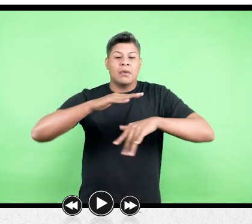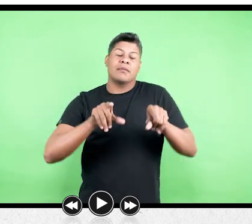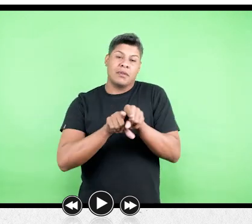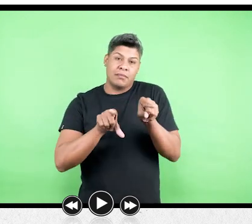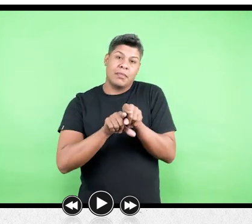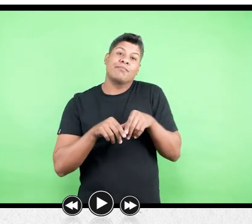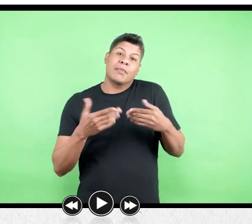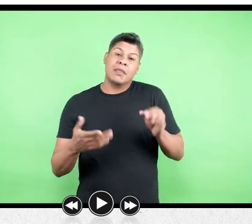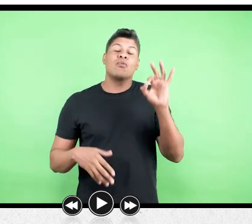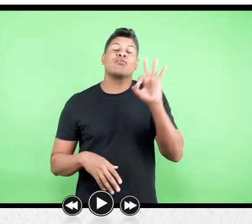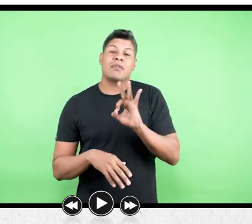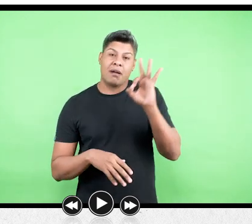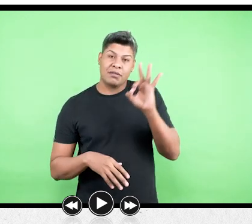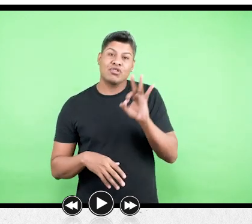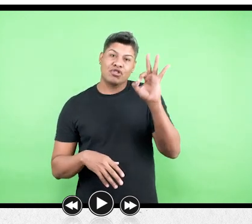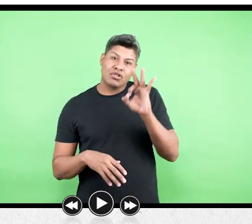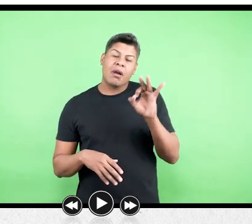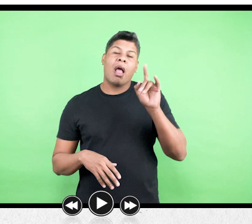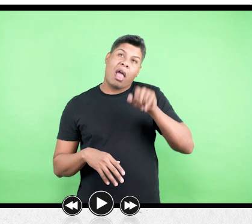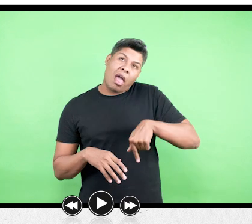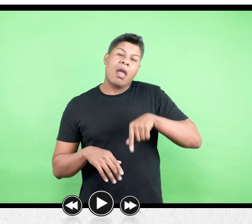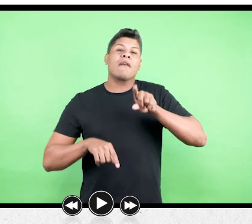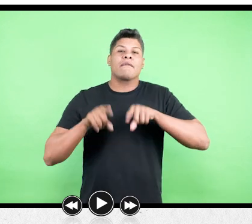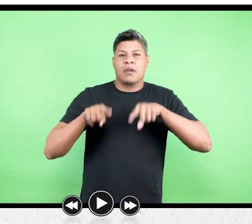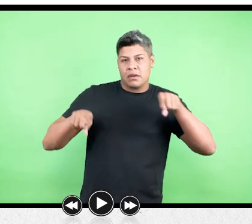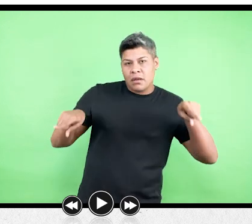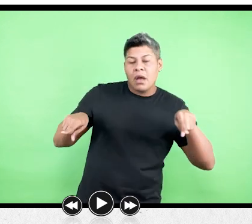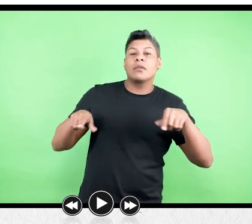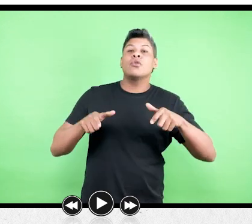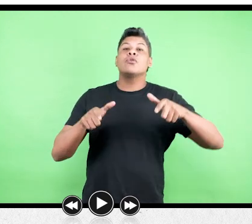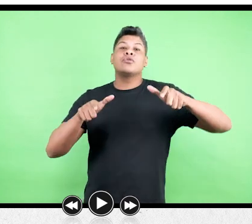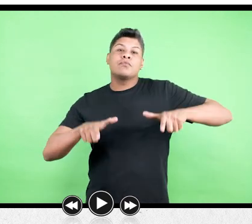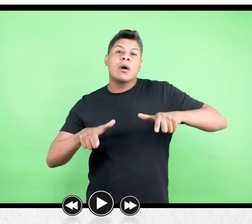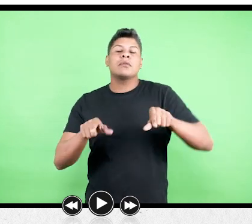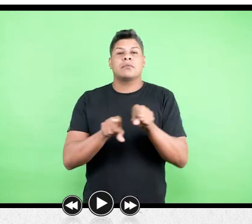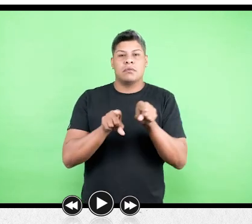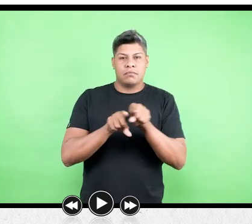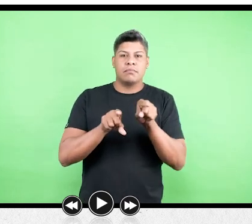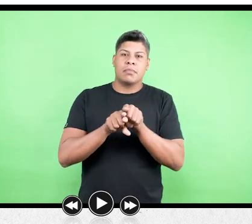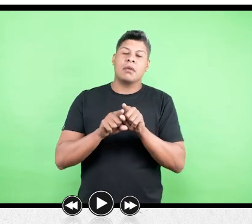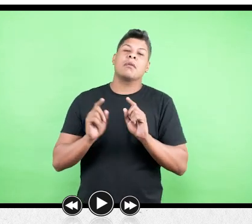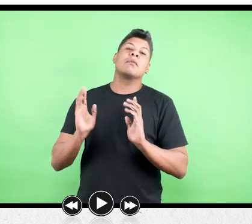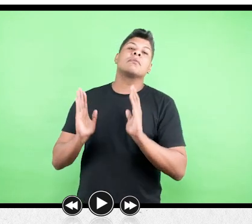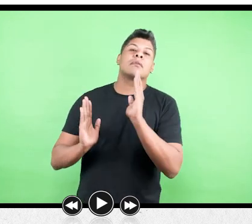essas taxas de recarga elas são altamente variáveis, tanto no espaço como no tempo, porque